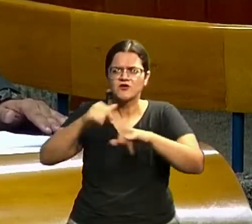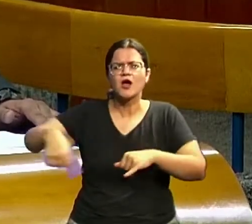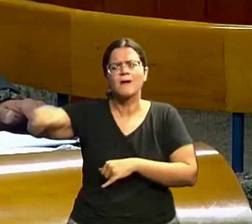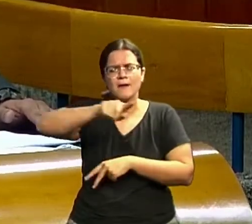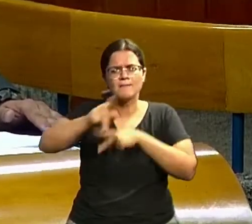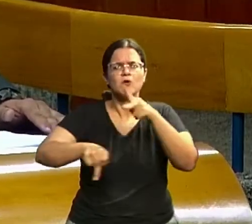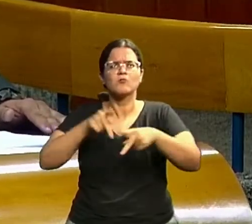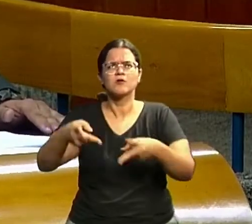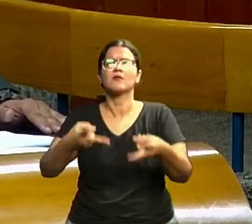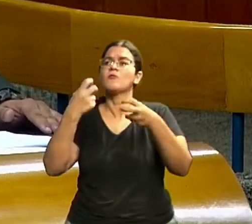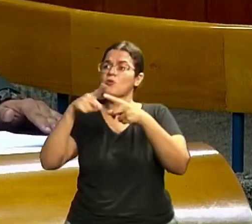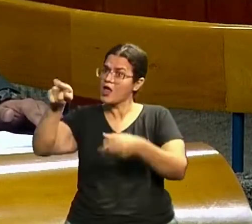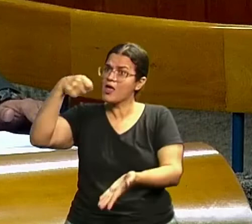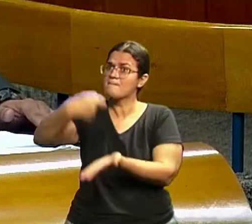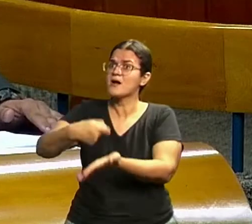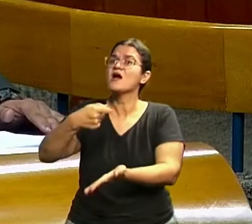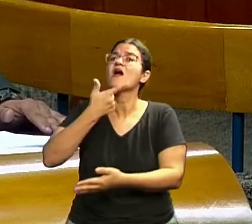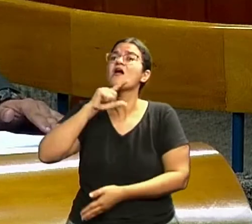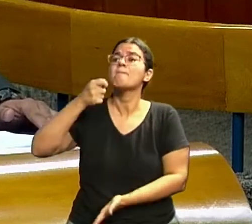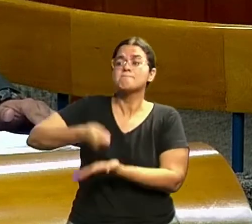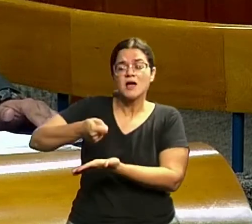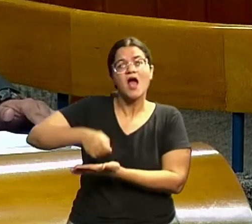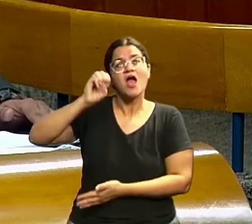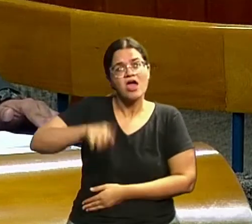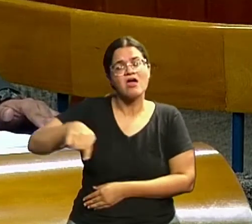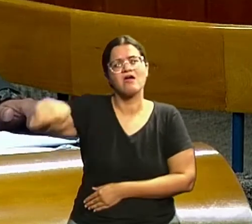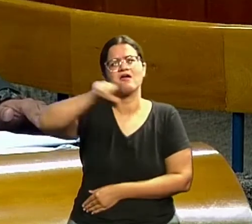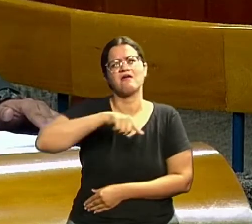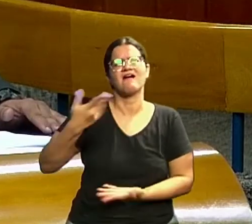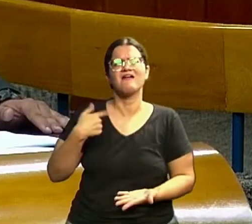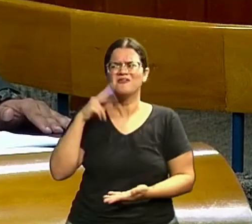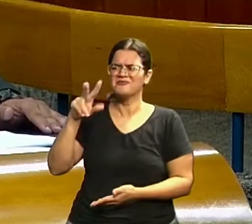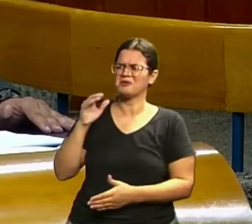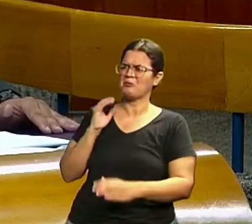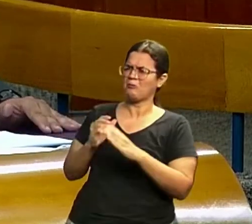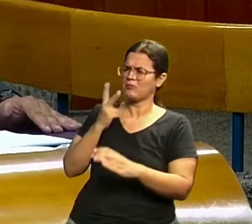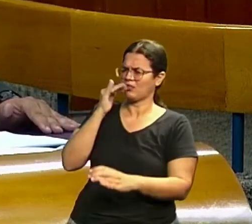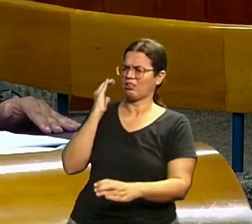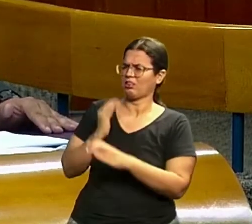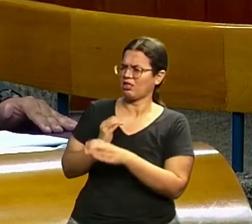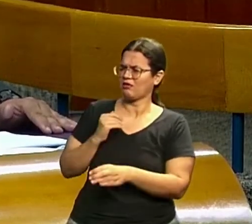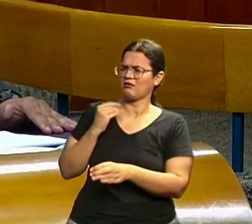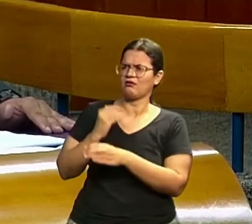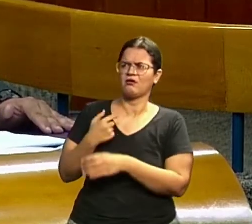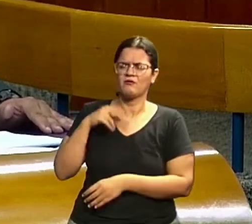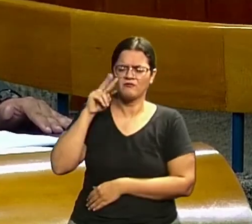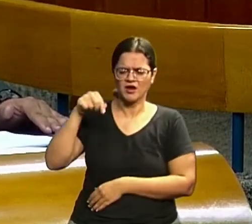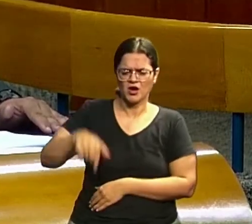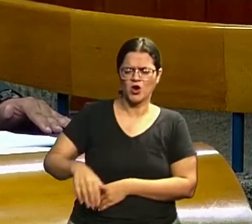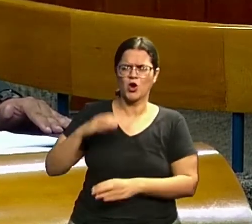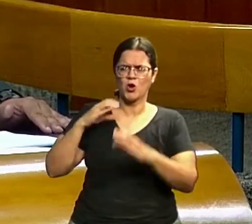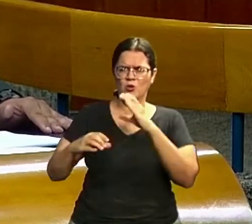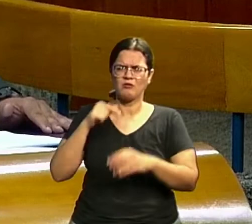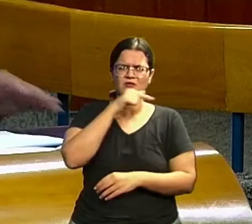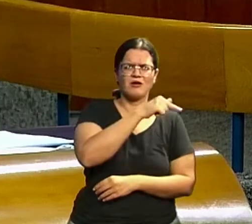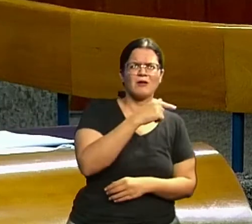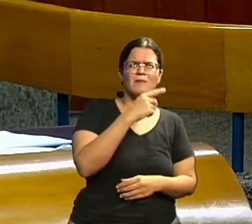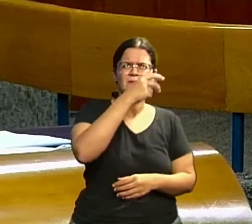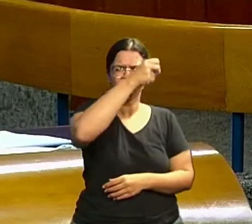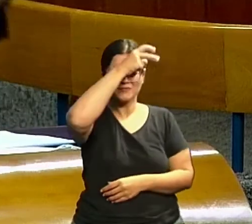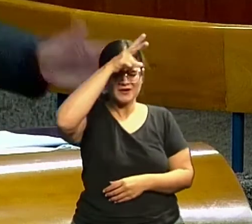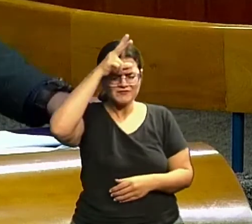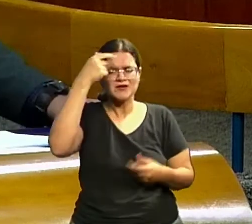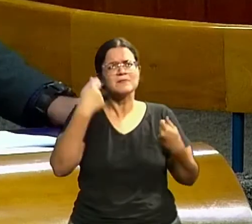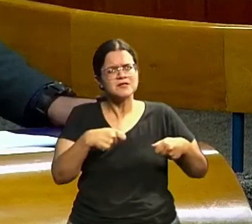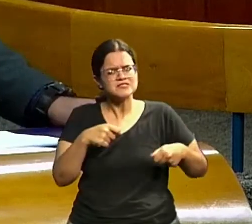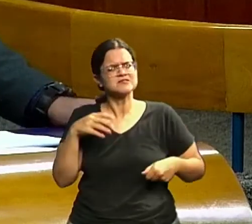nessa população que paga isso aqui. Aí eu vejo que a comunicação, a nossa comunicação aqui da Câmara e a do PAS,